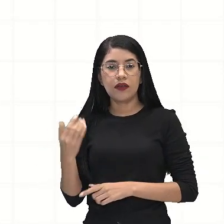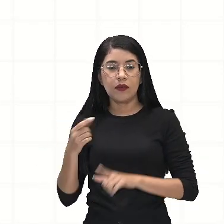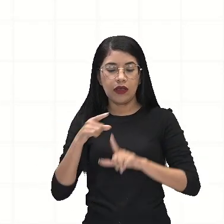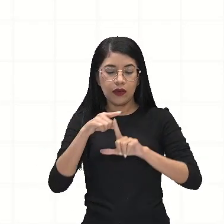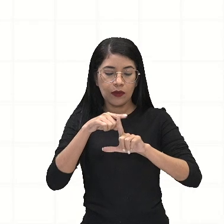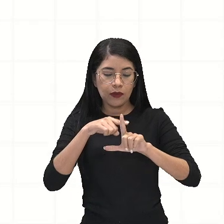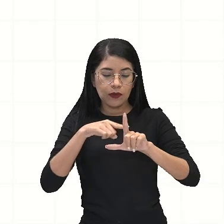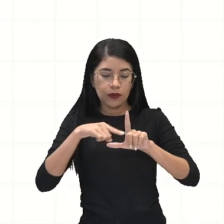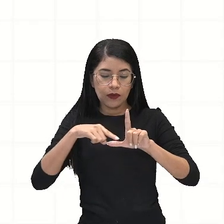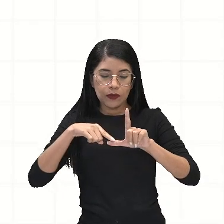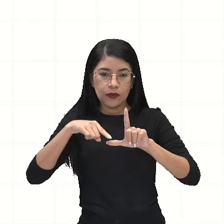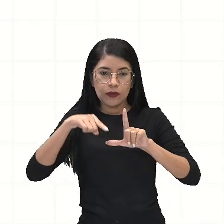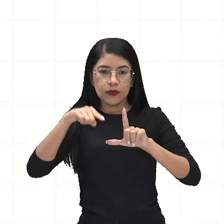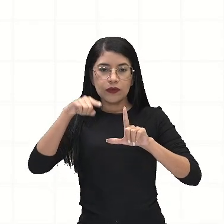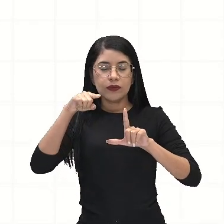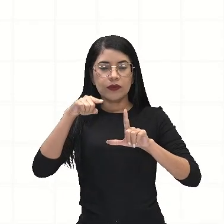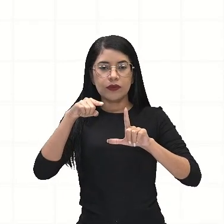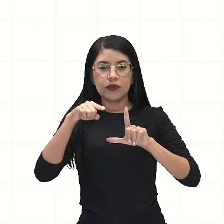vem